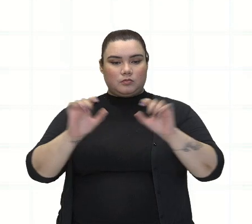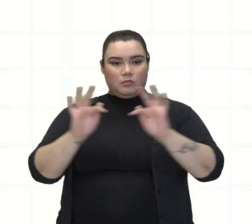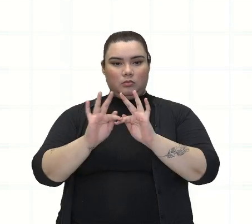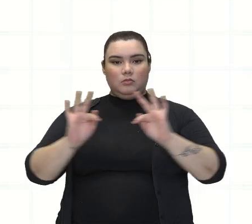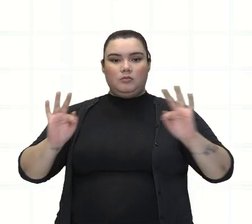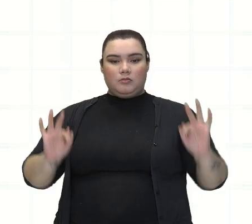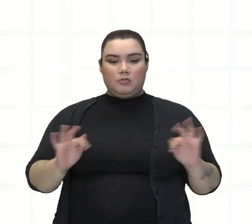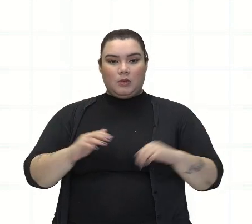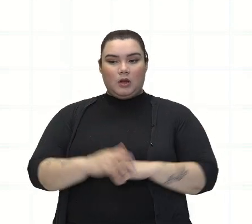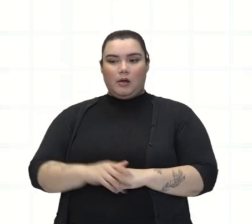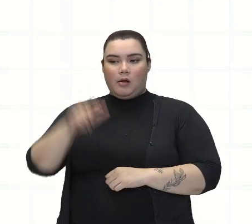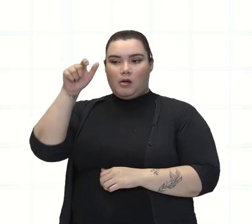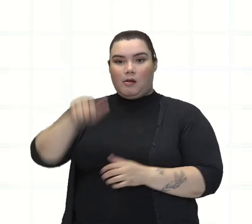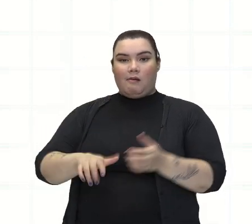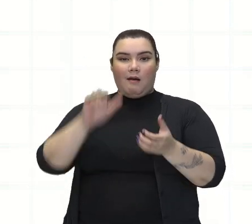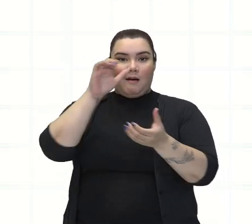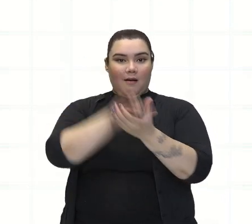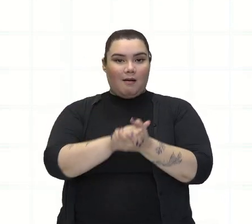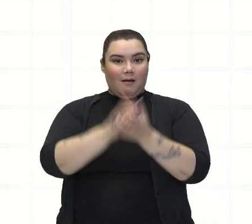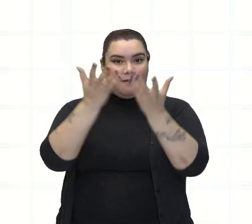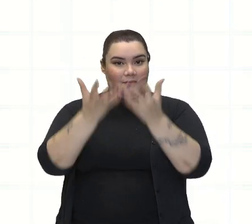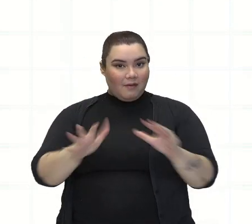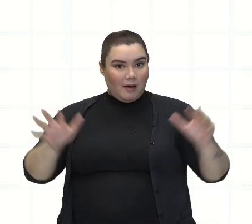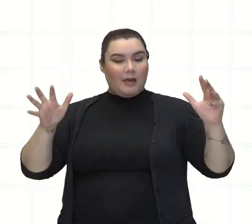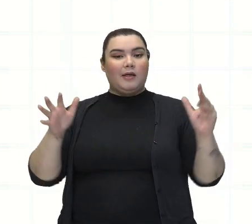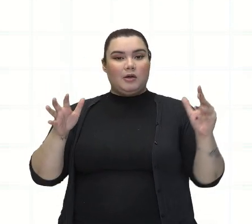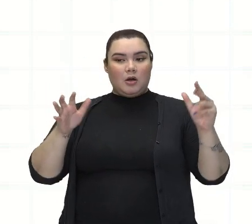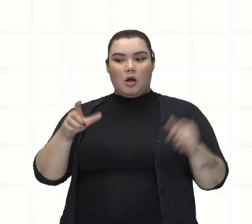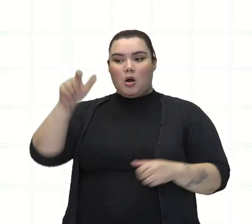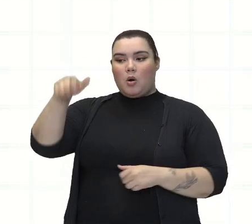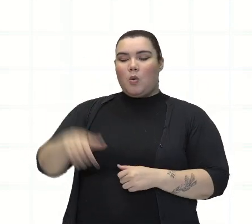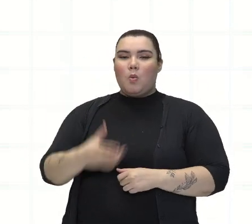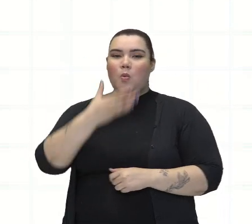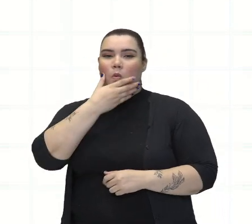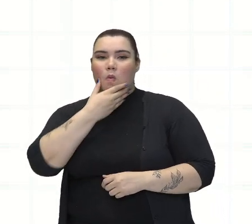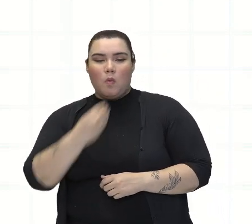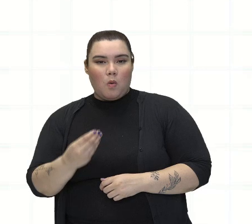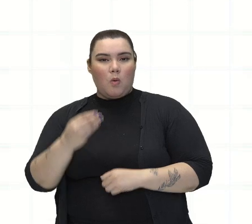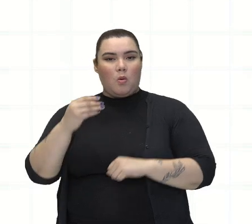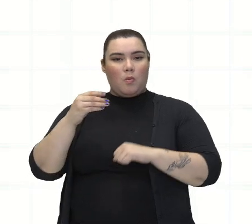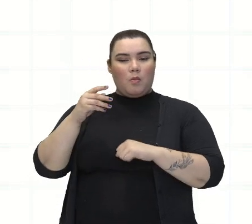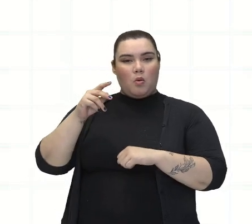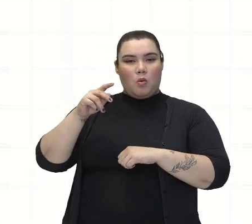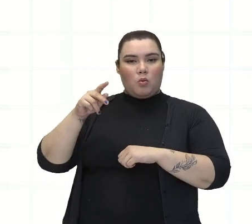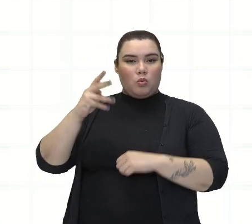no casamento. Deixa eu puxar para cá. Não, é